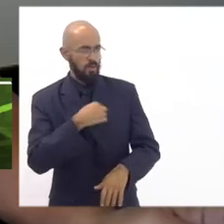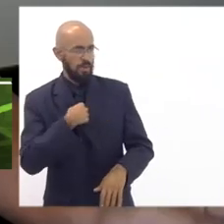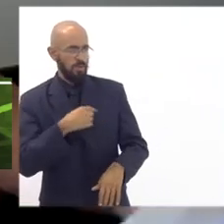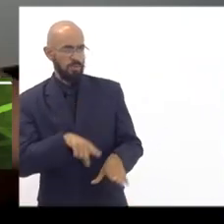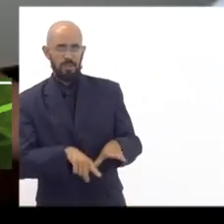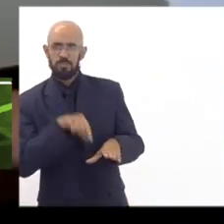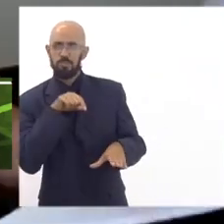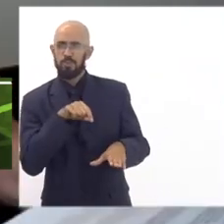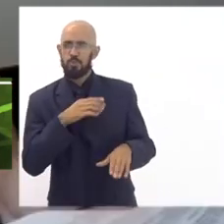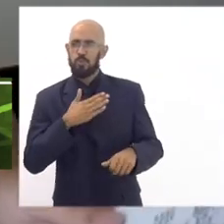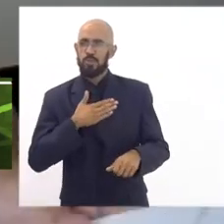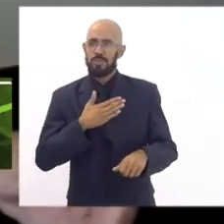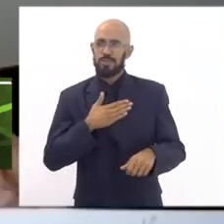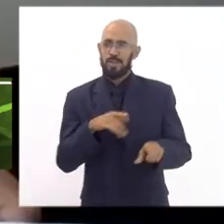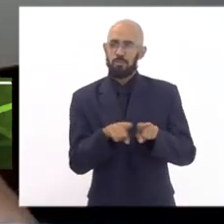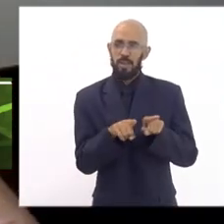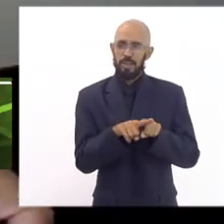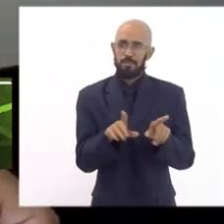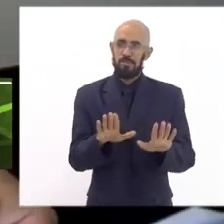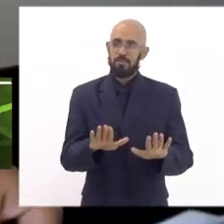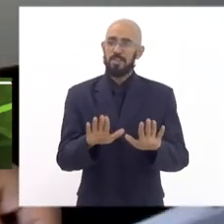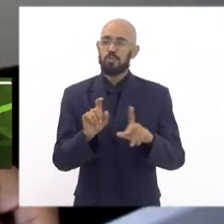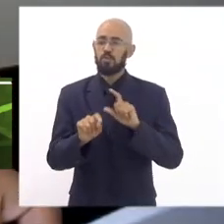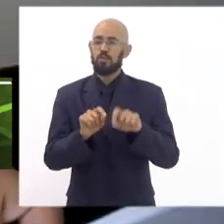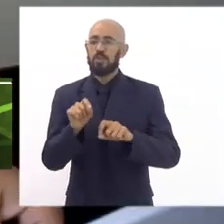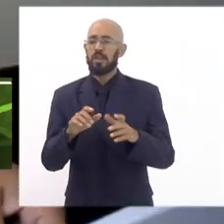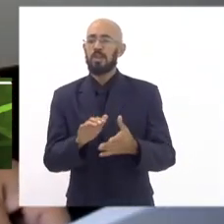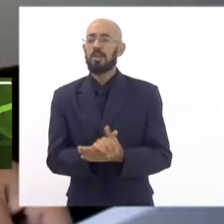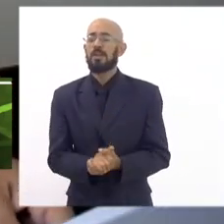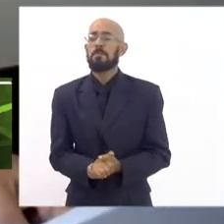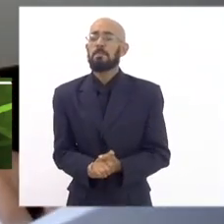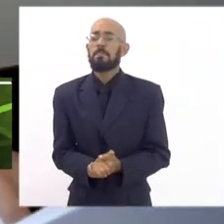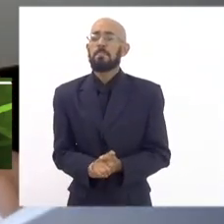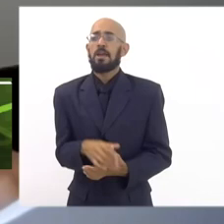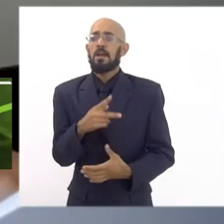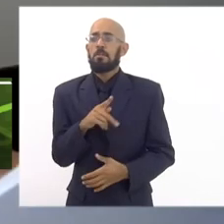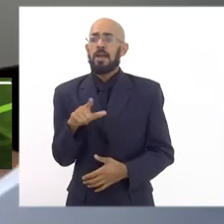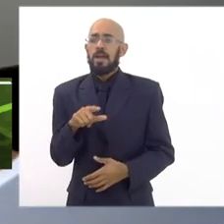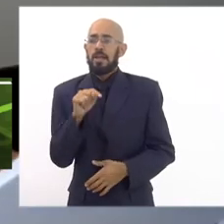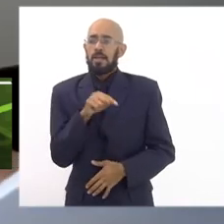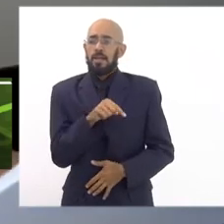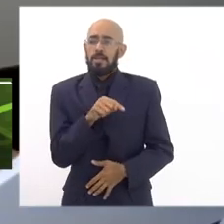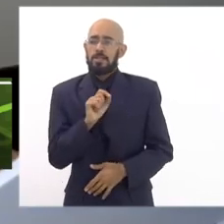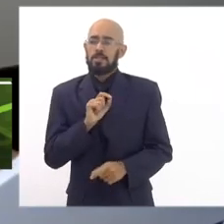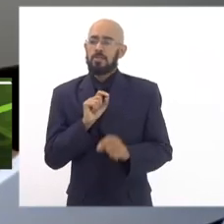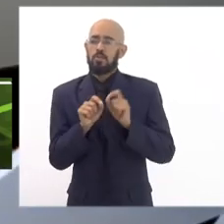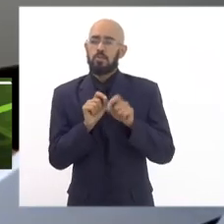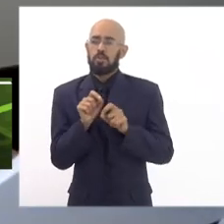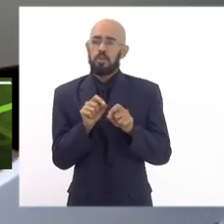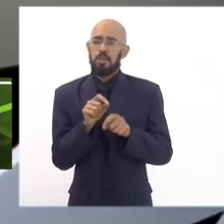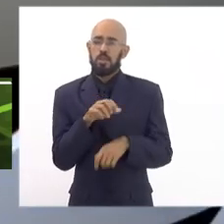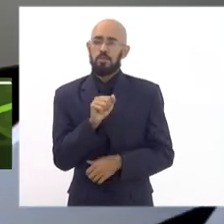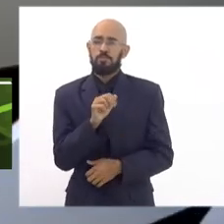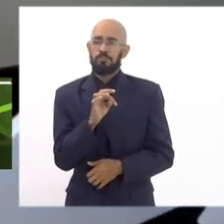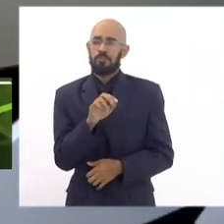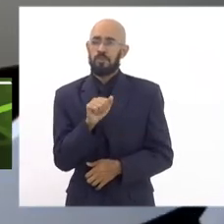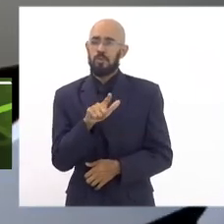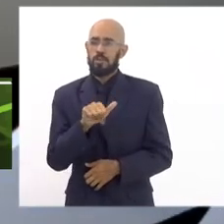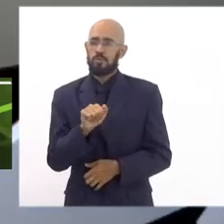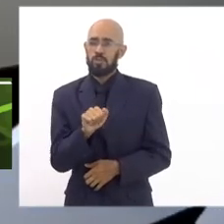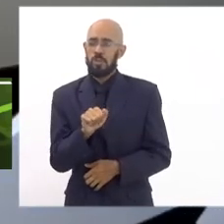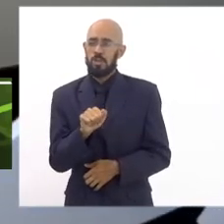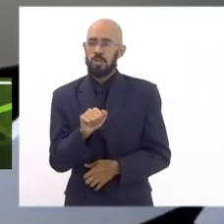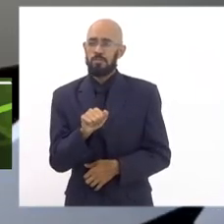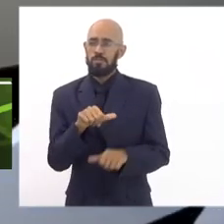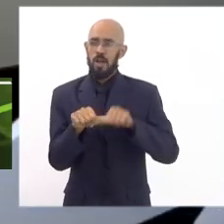preferências, inclusive. Mas eu queria dizer que esse projeto, deputado Márcio Pacheco, do deputado Átila Nunes,